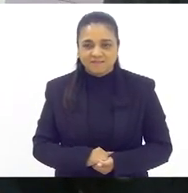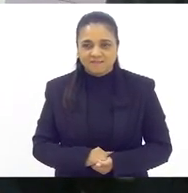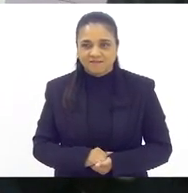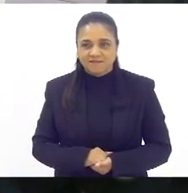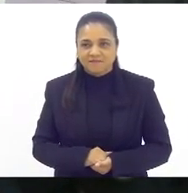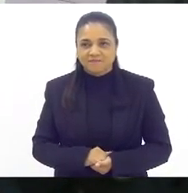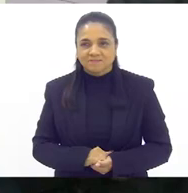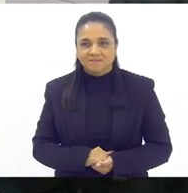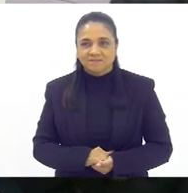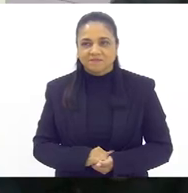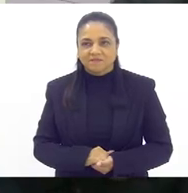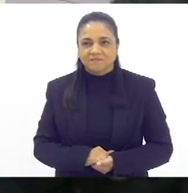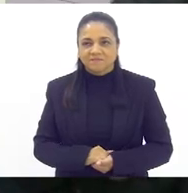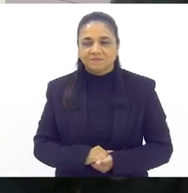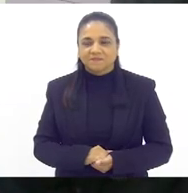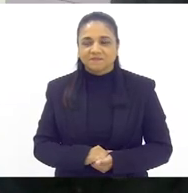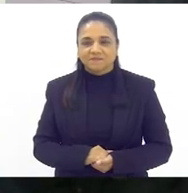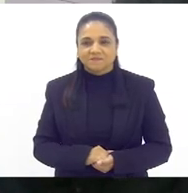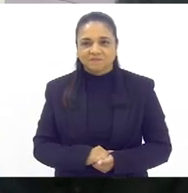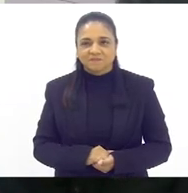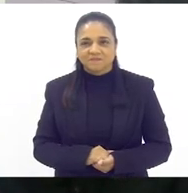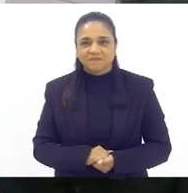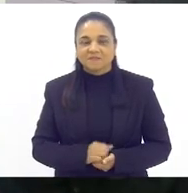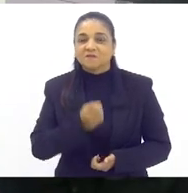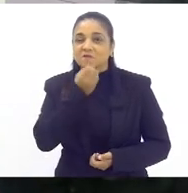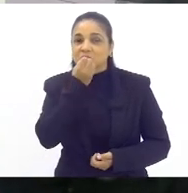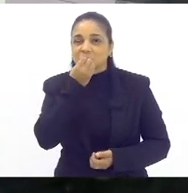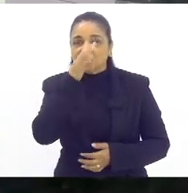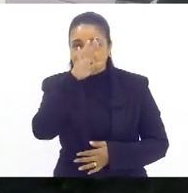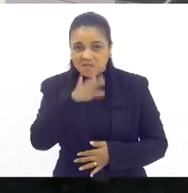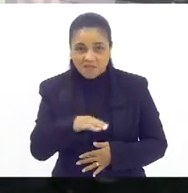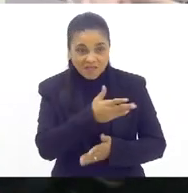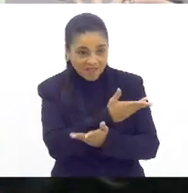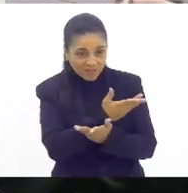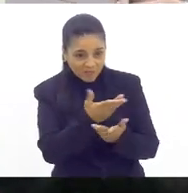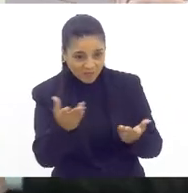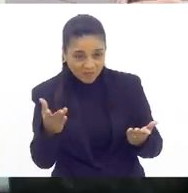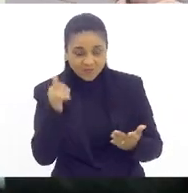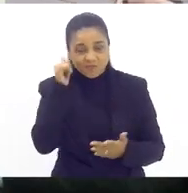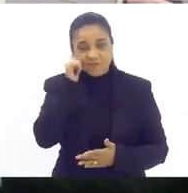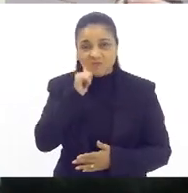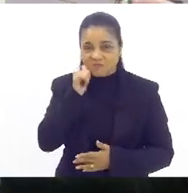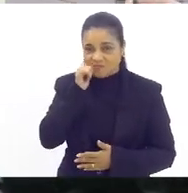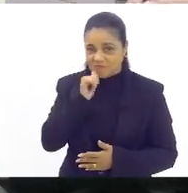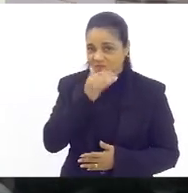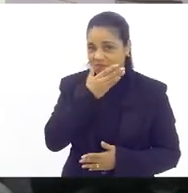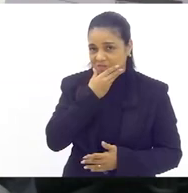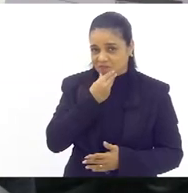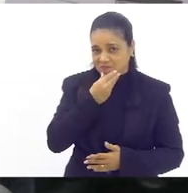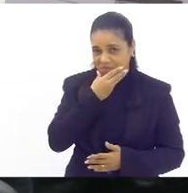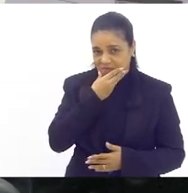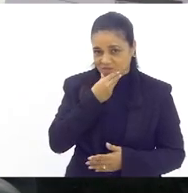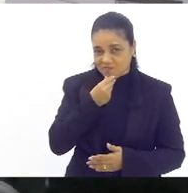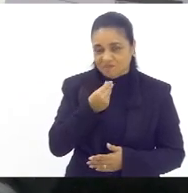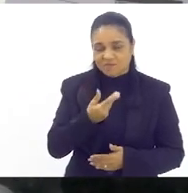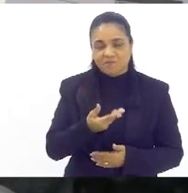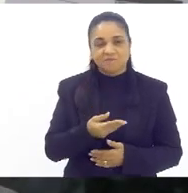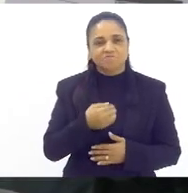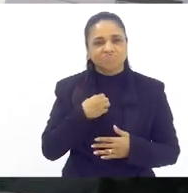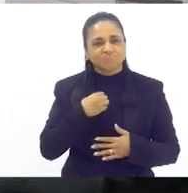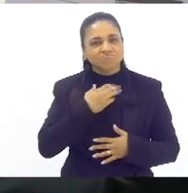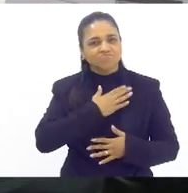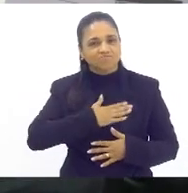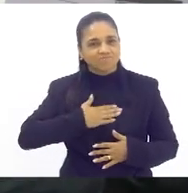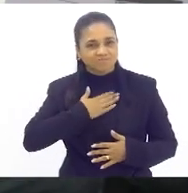Boa tarde Boa tarde a todos e a todas queria saudar